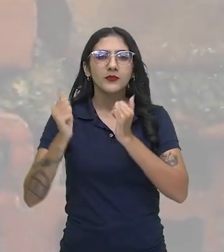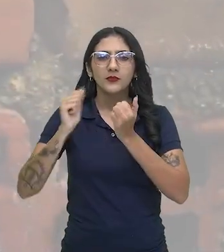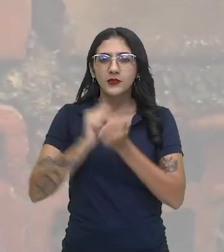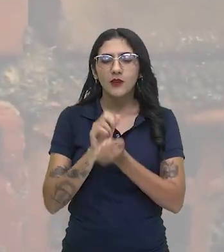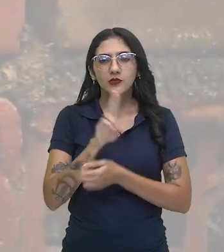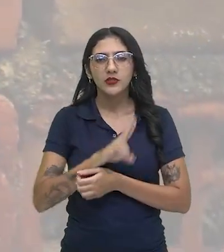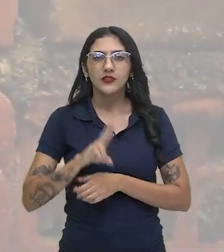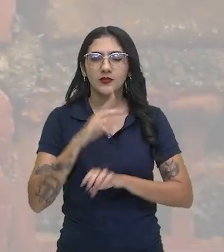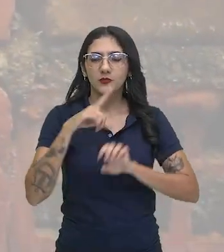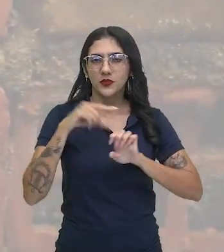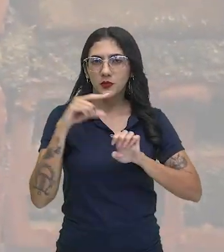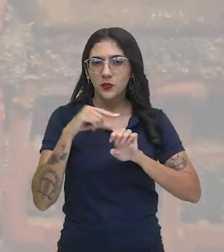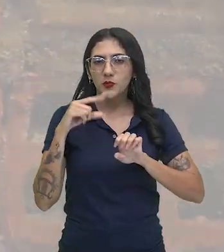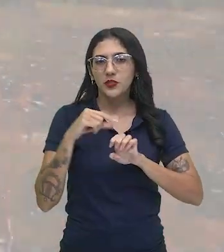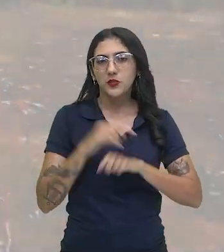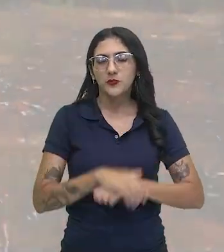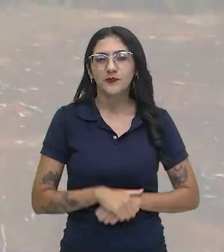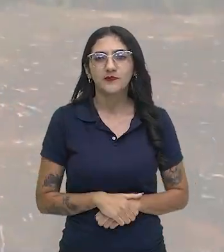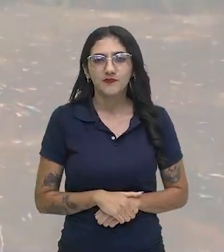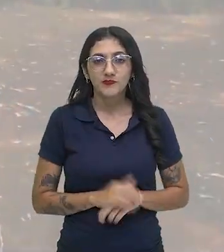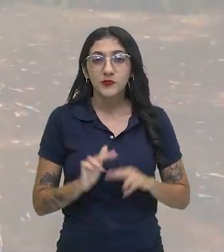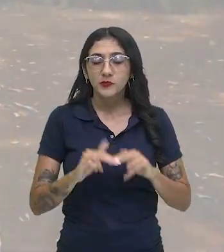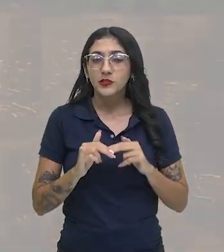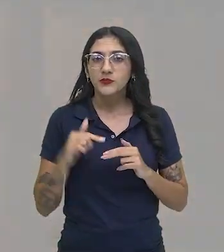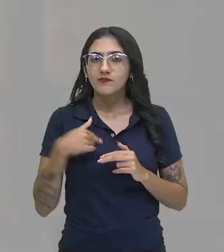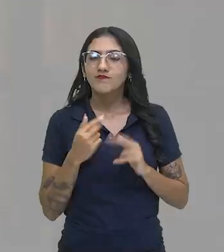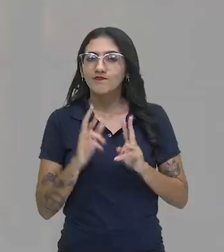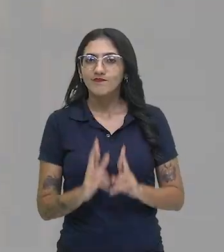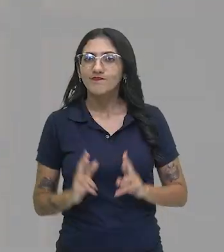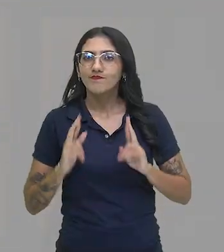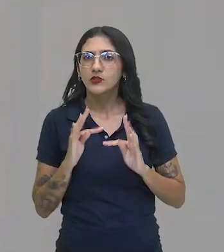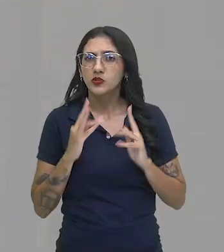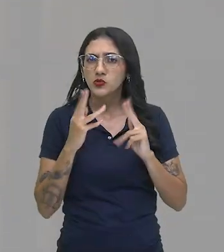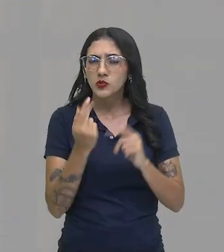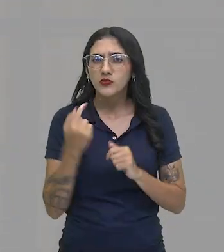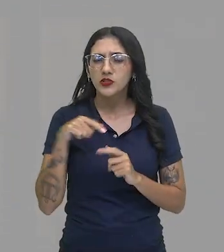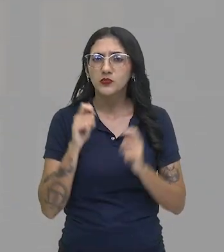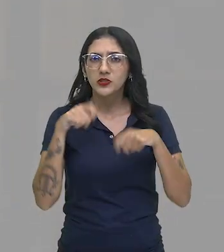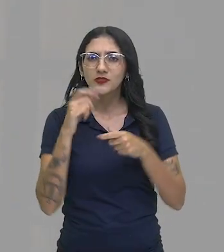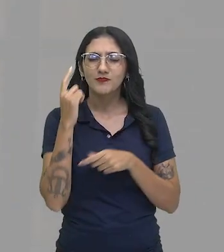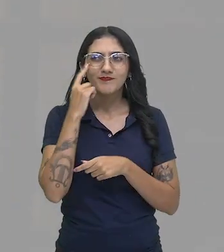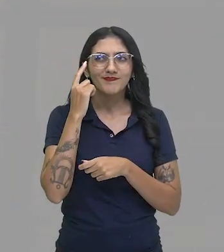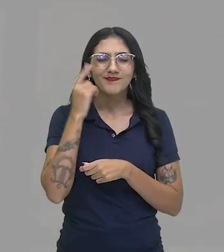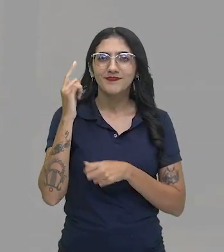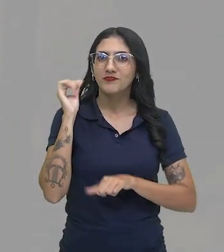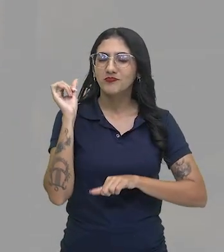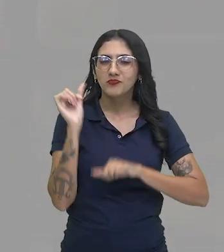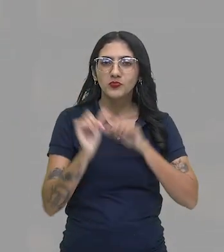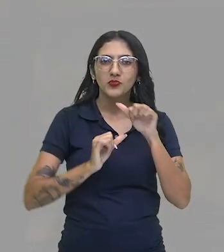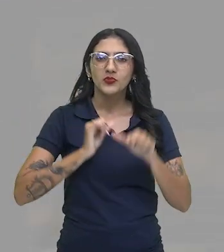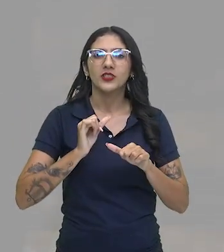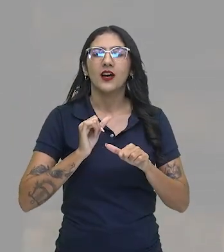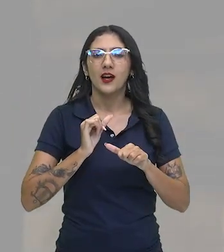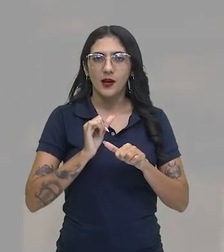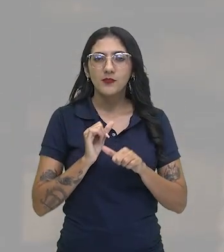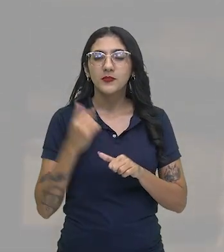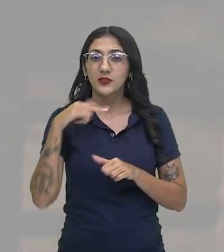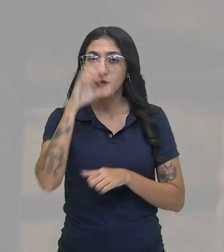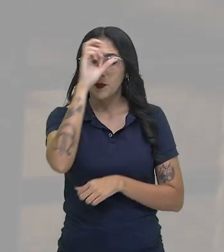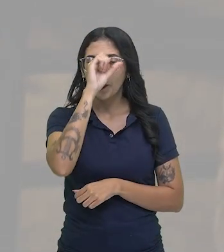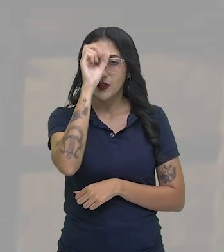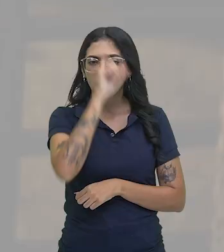empreendedorismo. Nós esperamos que todos possam sair transformados dessas aulas que nós possamos aprender bastante. É